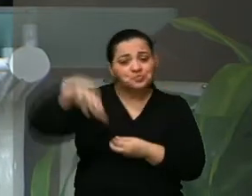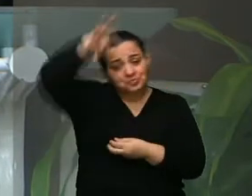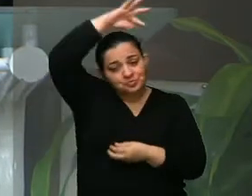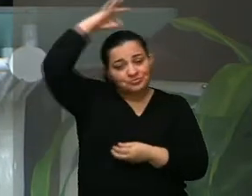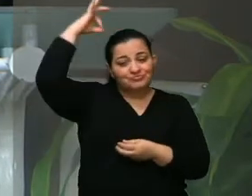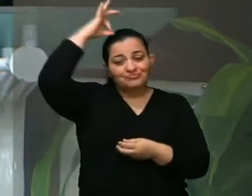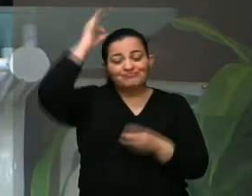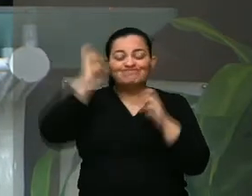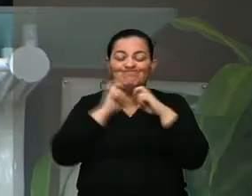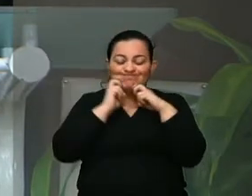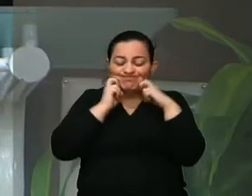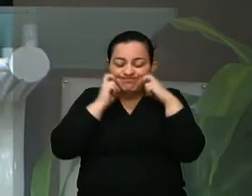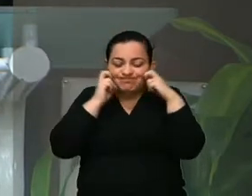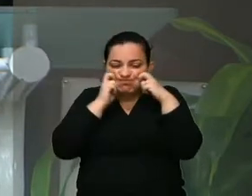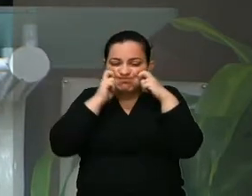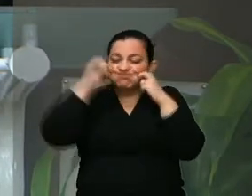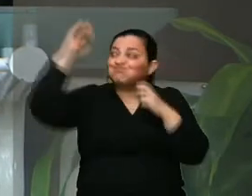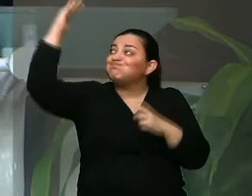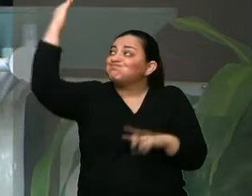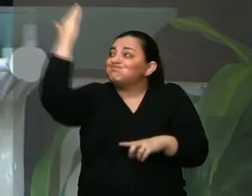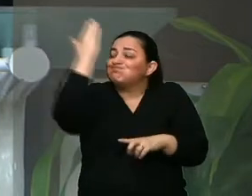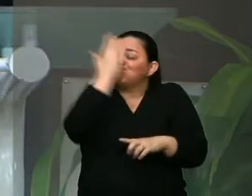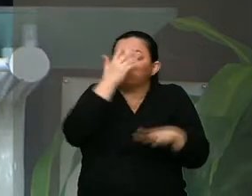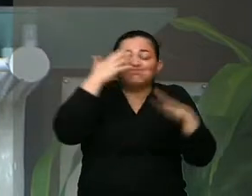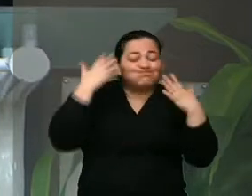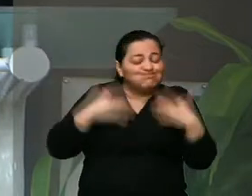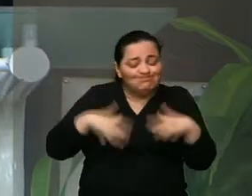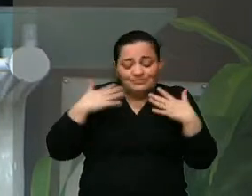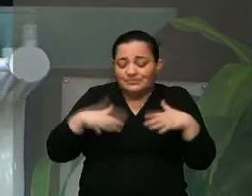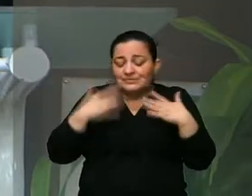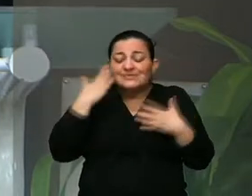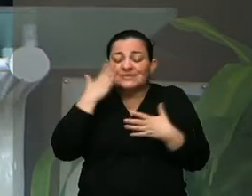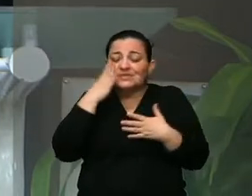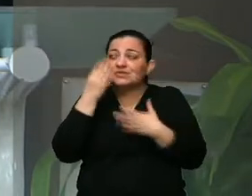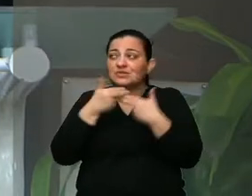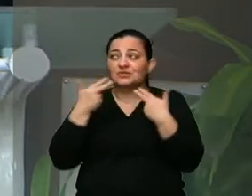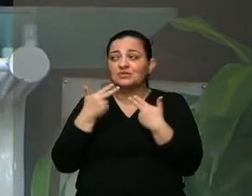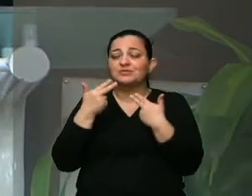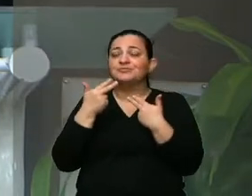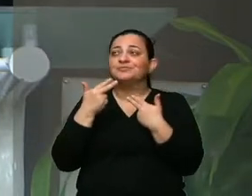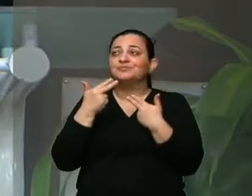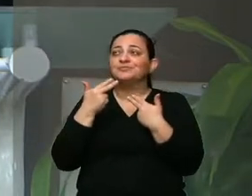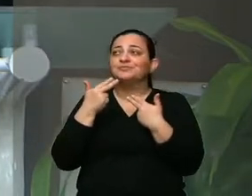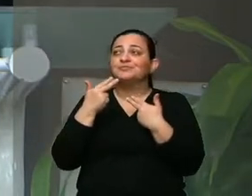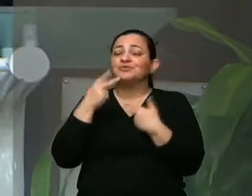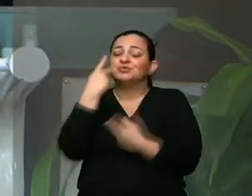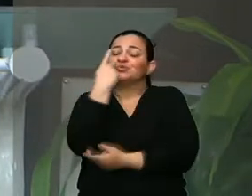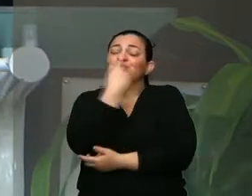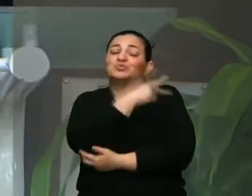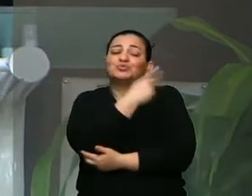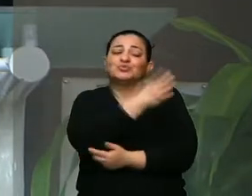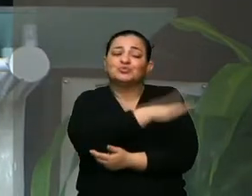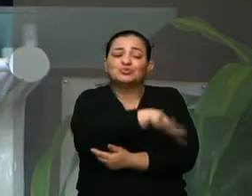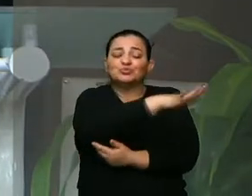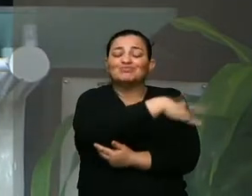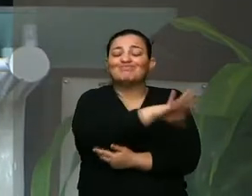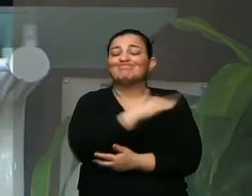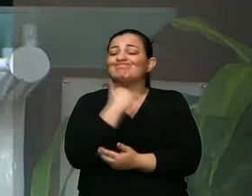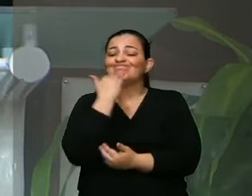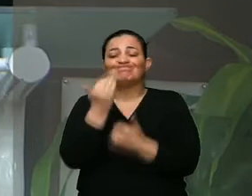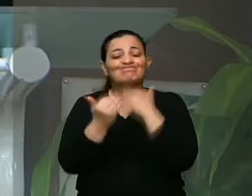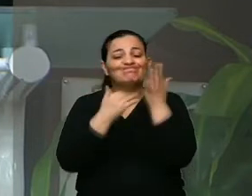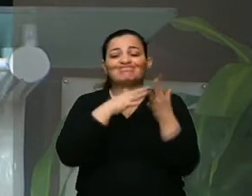cobrar quando está diante do pai dizendo saber de uma coisa os teus servos estão sem